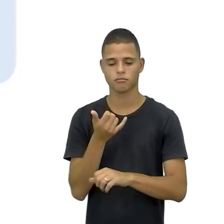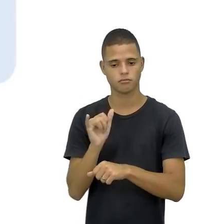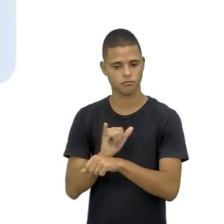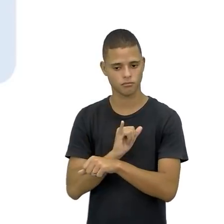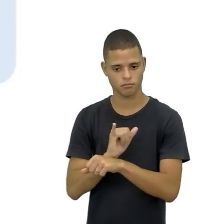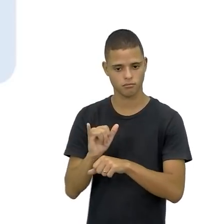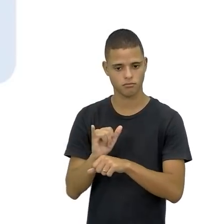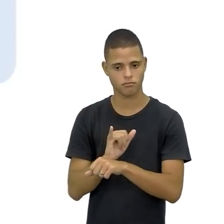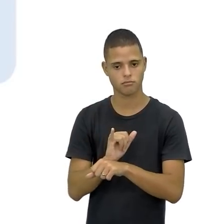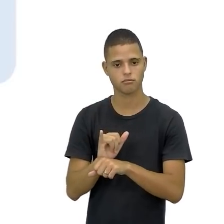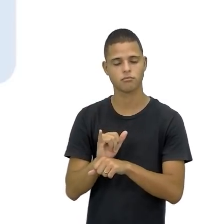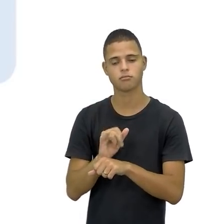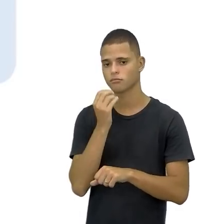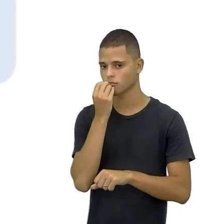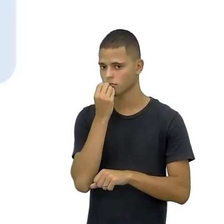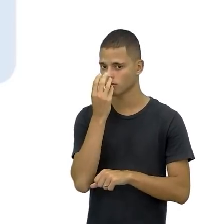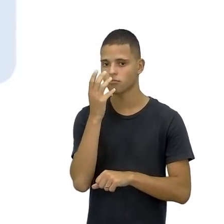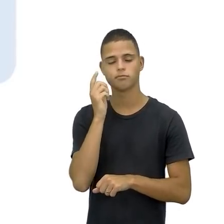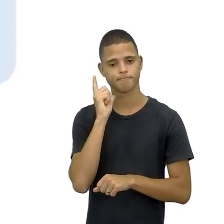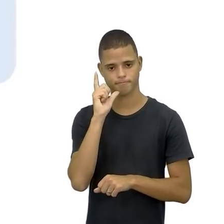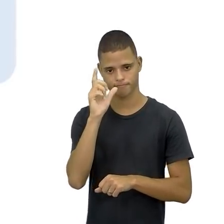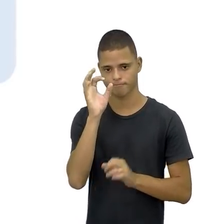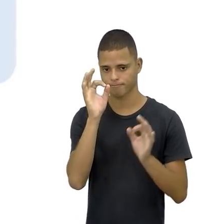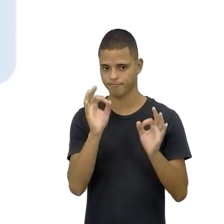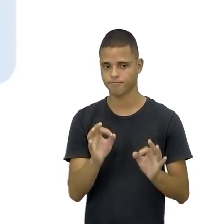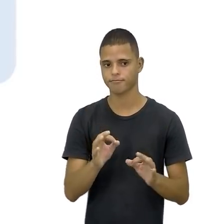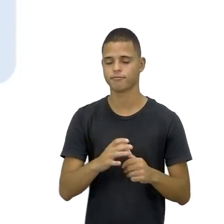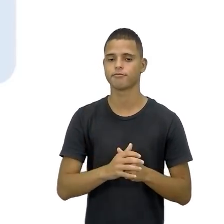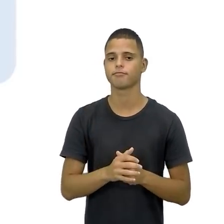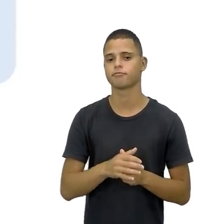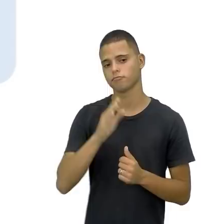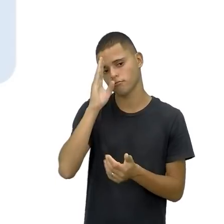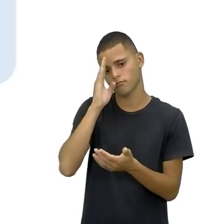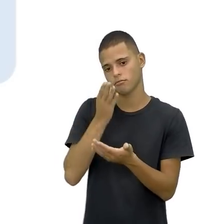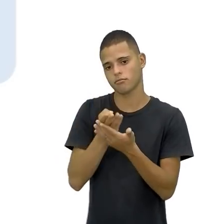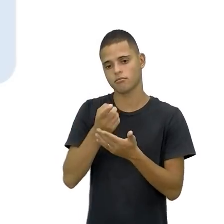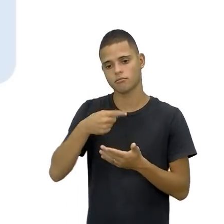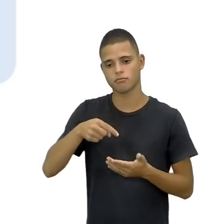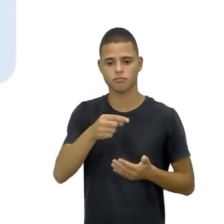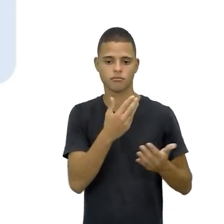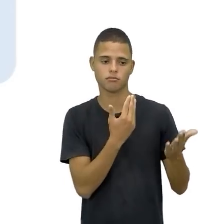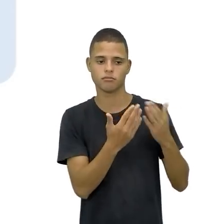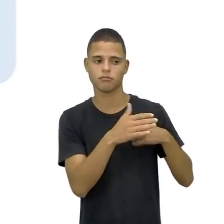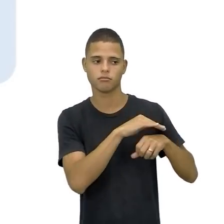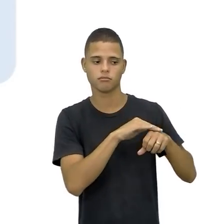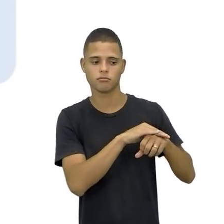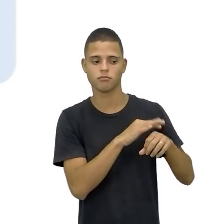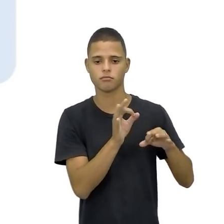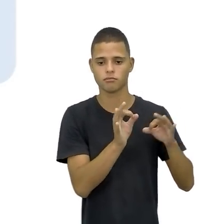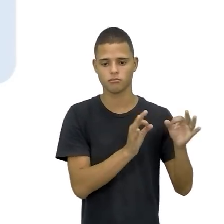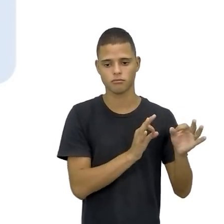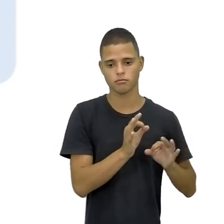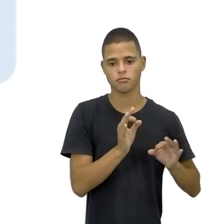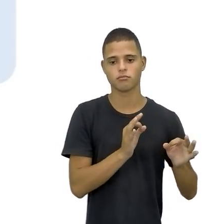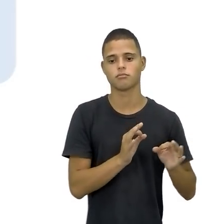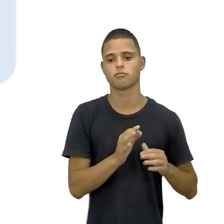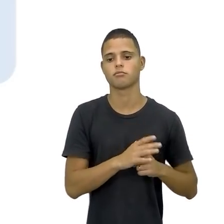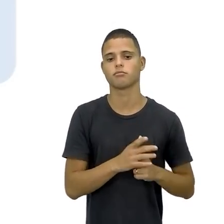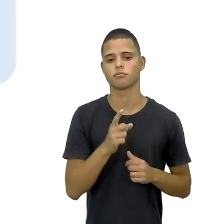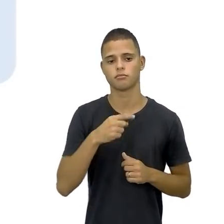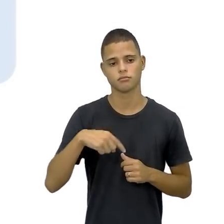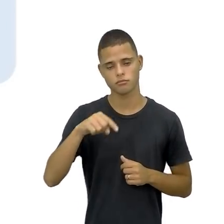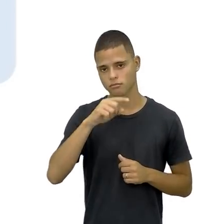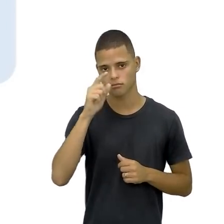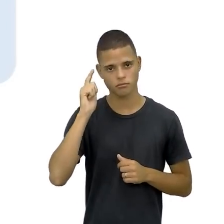e que tem dado muito certo. Acredito também que vamos falar aqui sobre projetos que vamos poder,